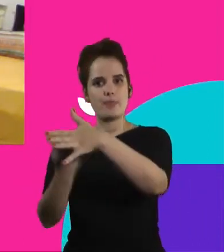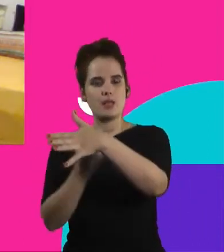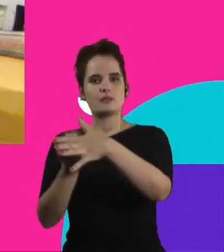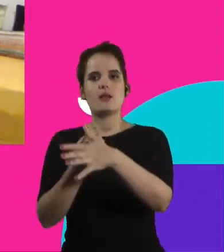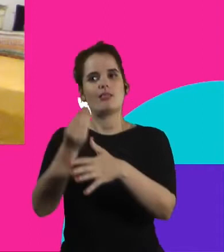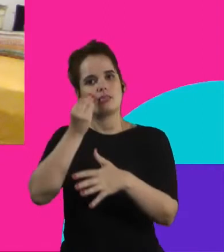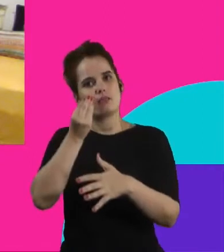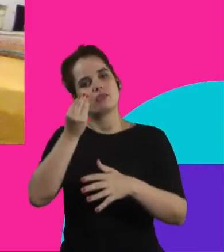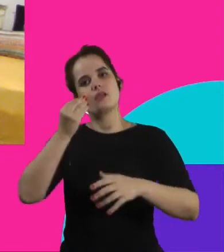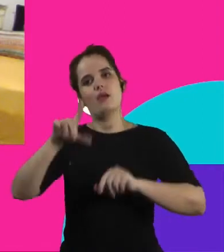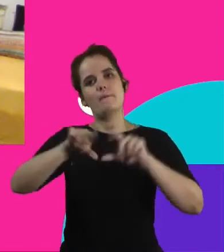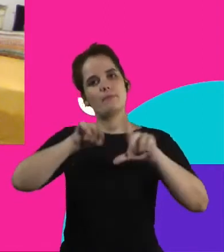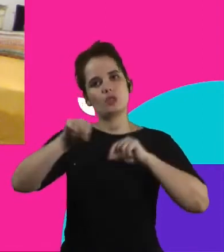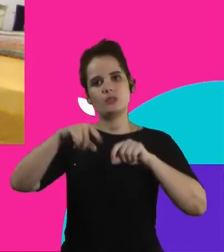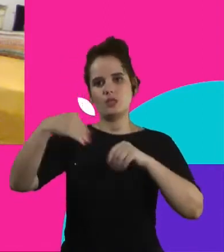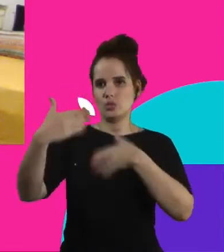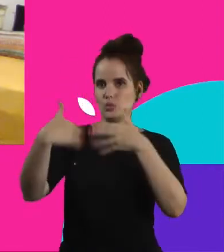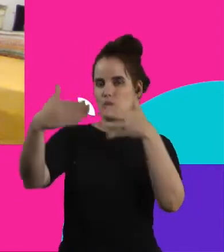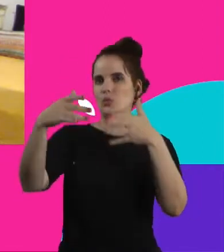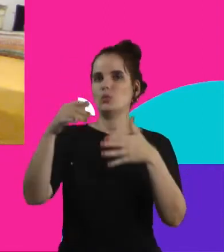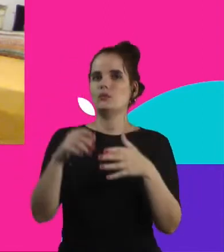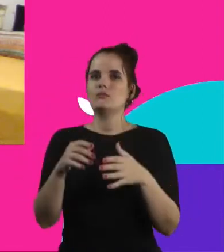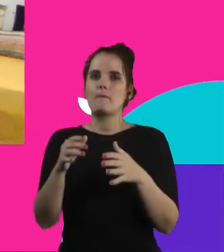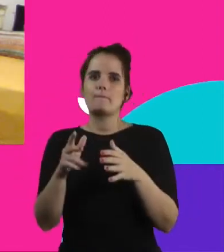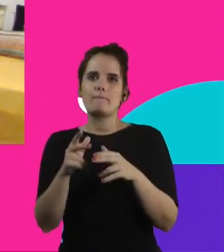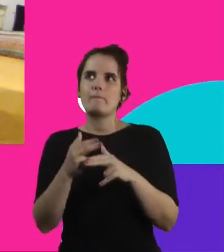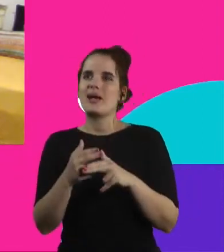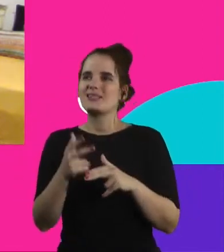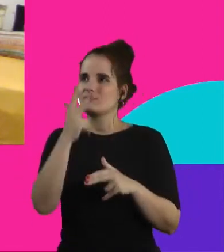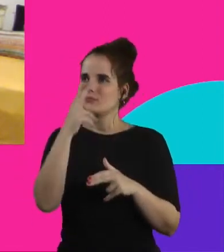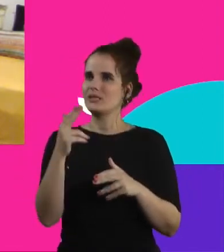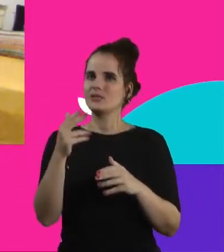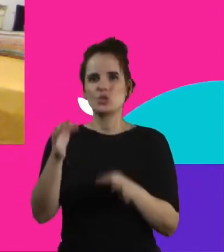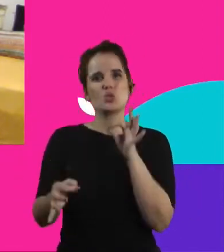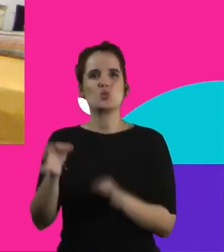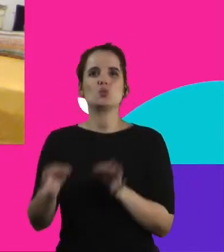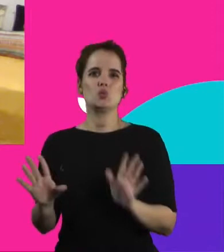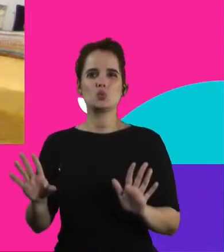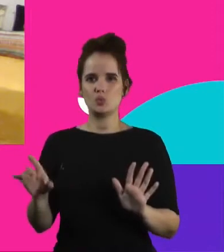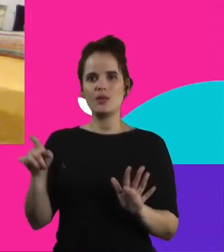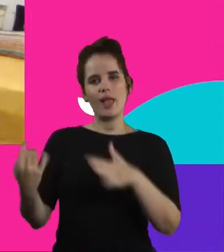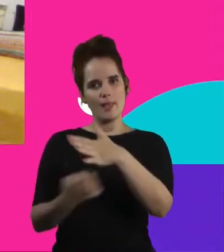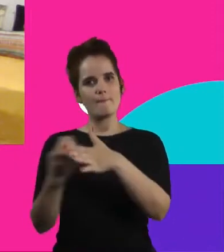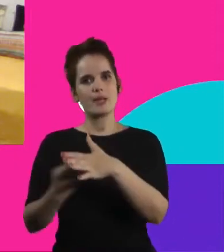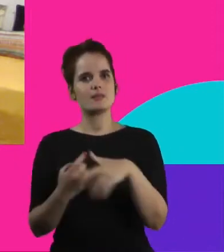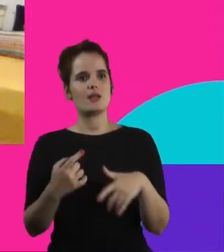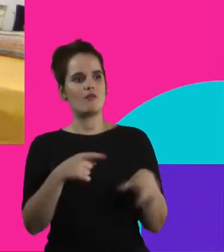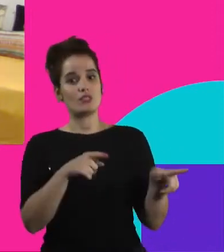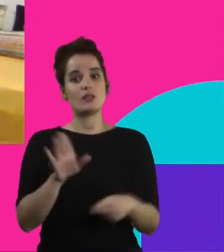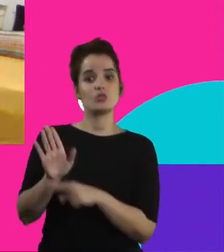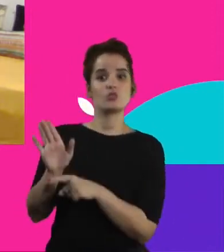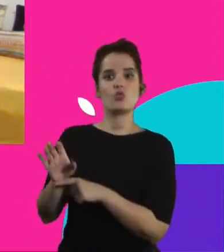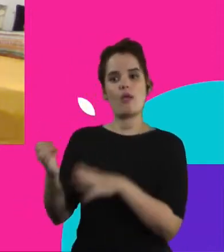mais neutro ou mais intencional, né? Que a empresa realmente estava ali comprometida e vocês criaram um processo em